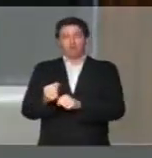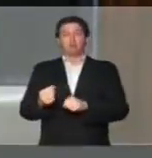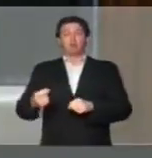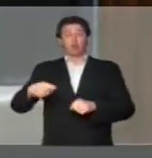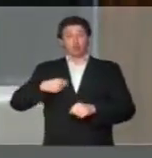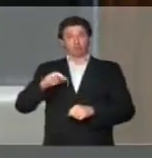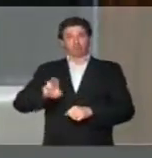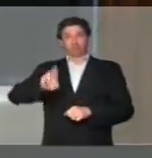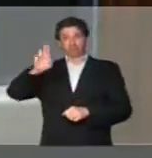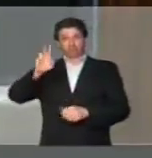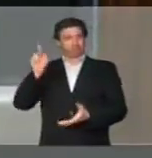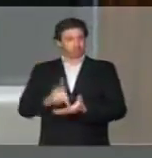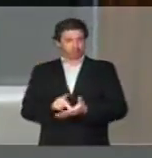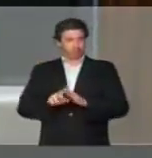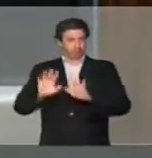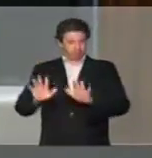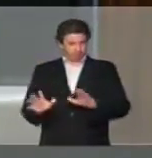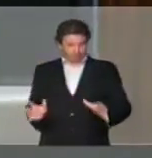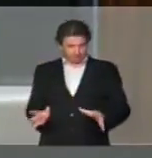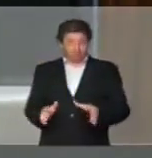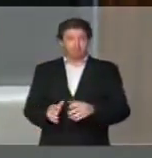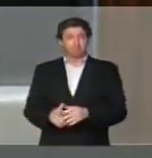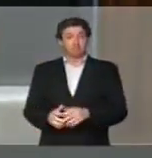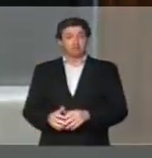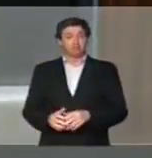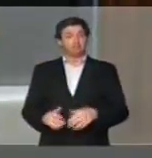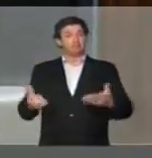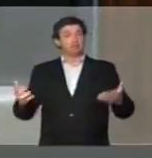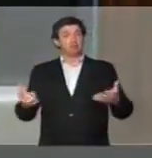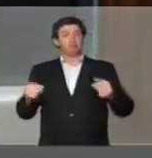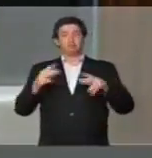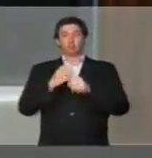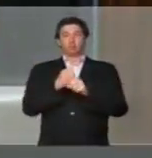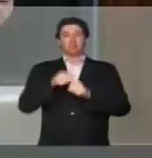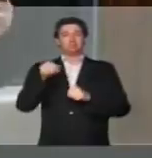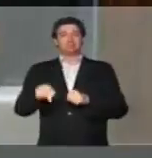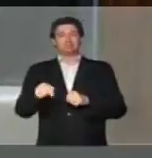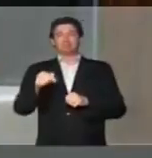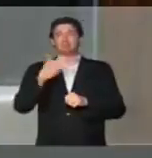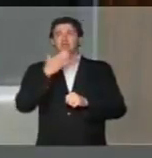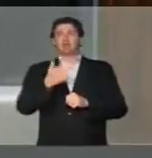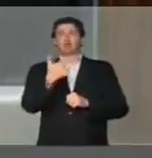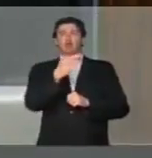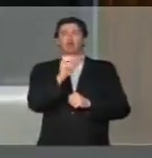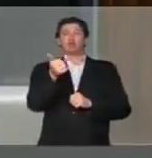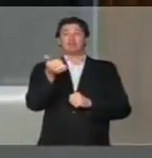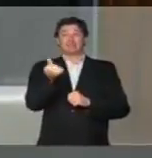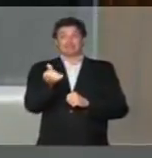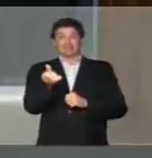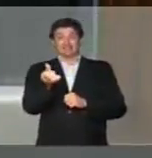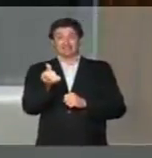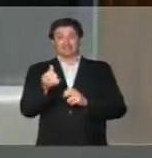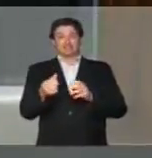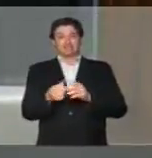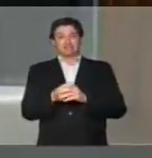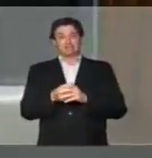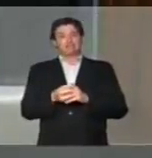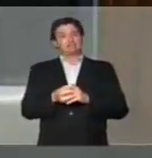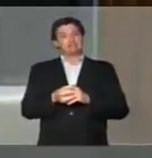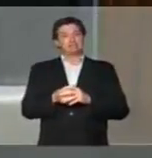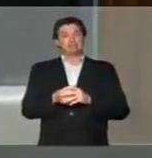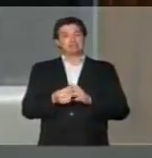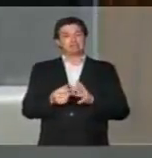como membro efetivo, e que nesse orçamento para 2016